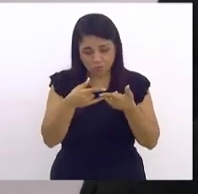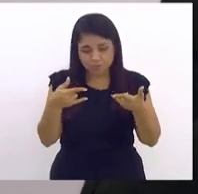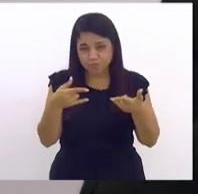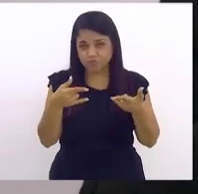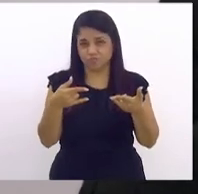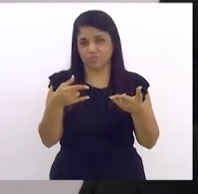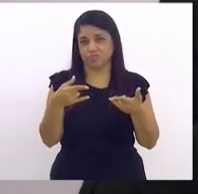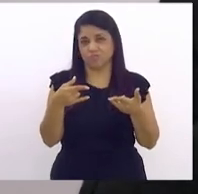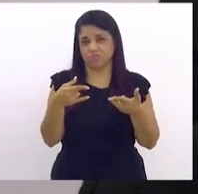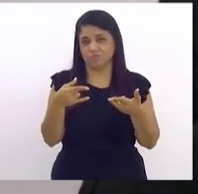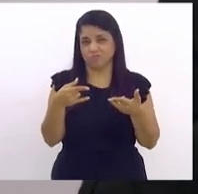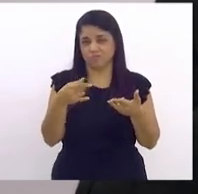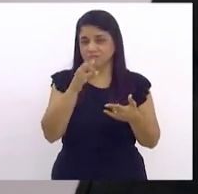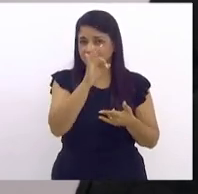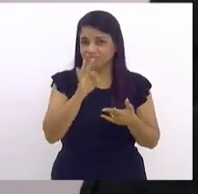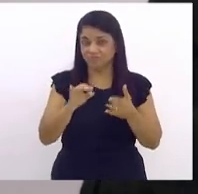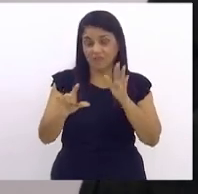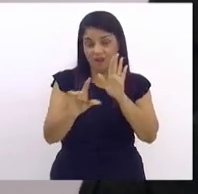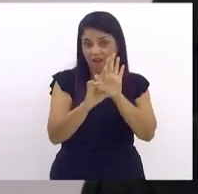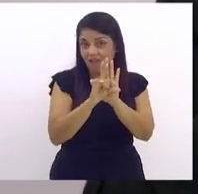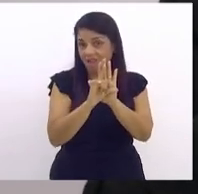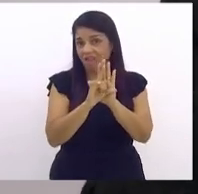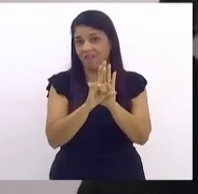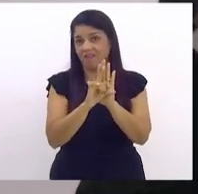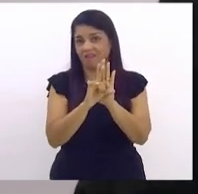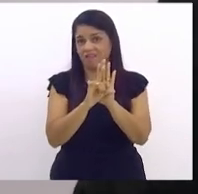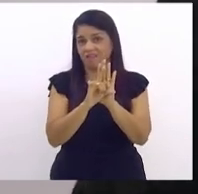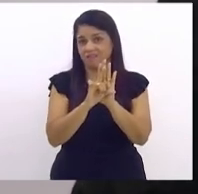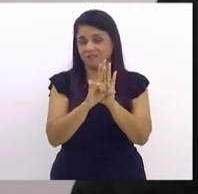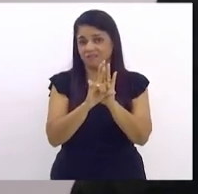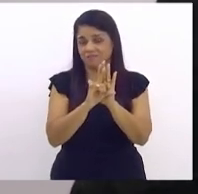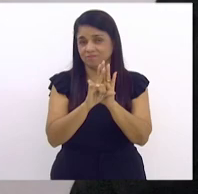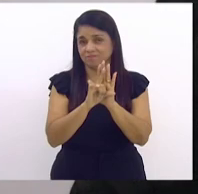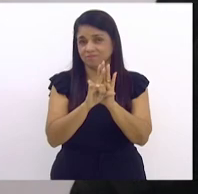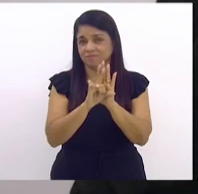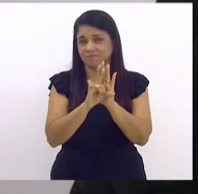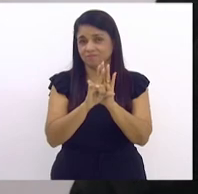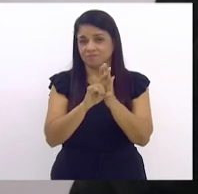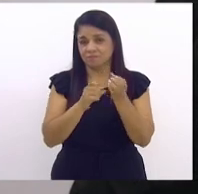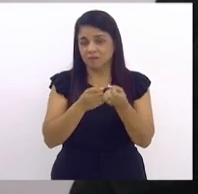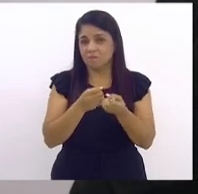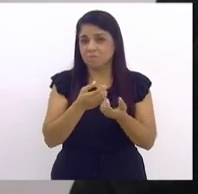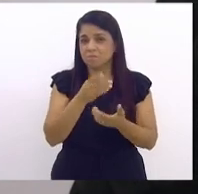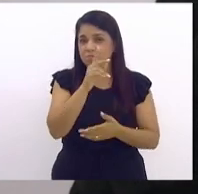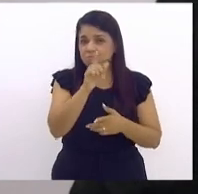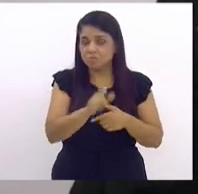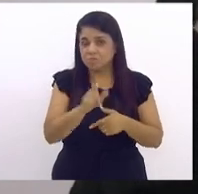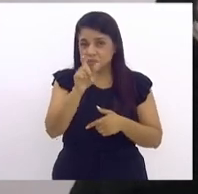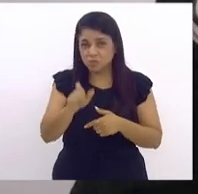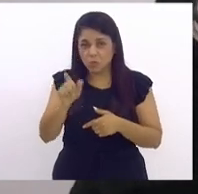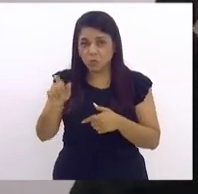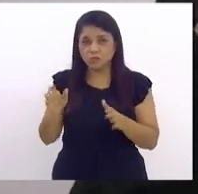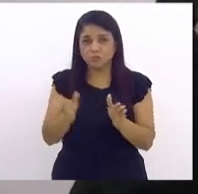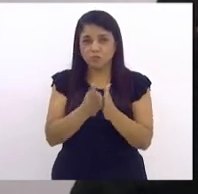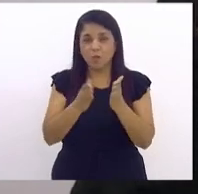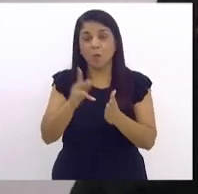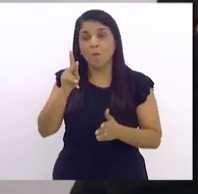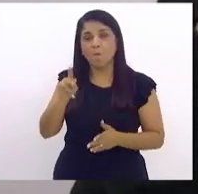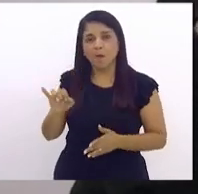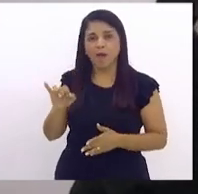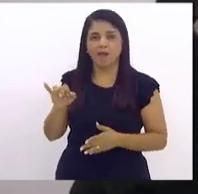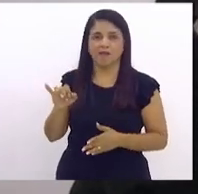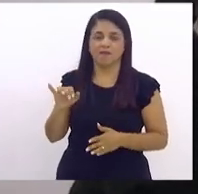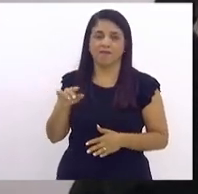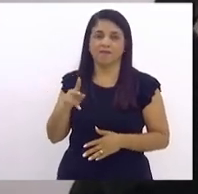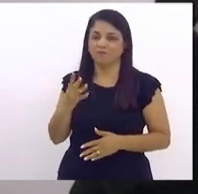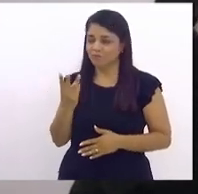estaria determinando através da lei em termos de carga disponível para as pessoas. Um pai de família com 3 filhos